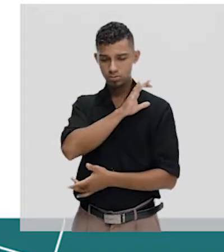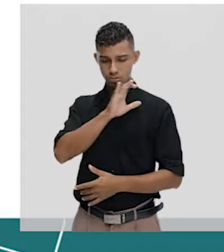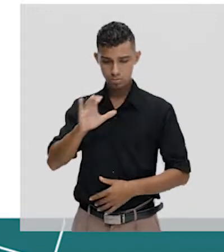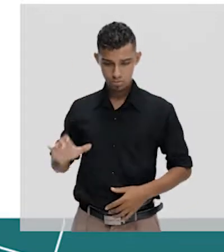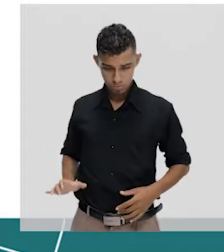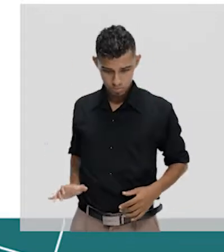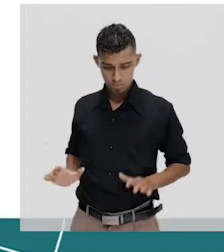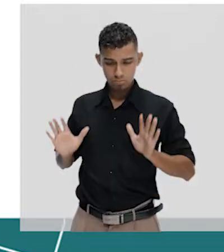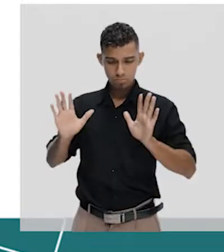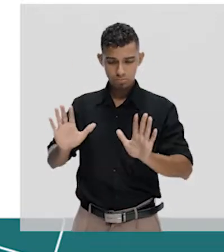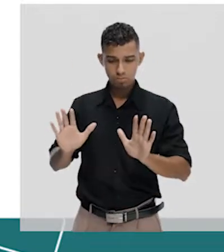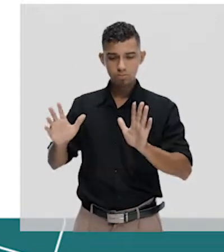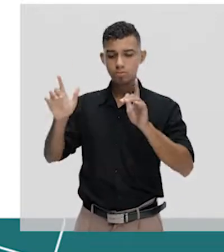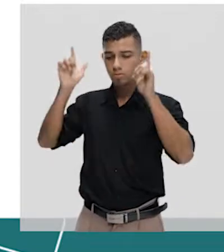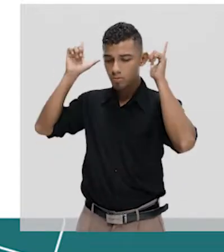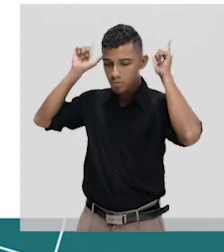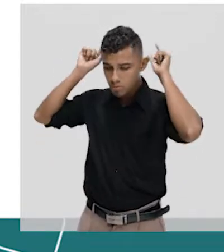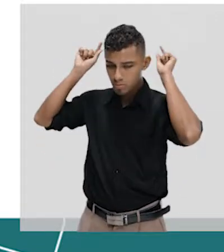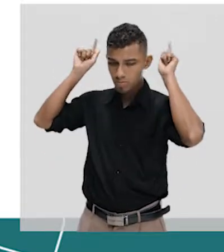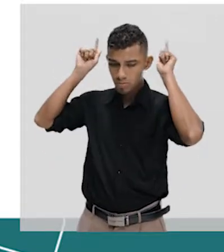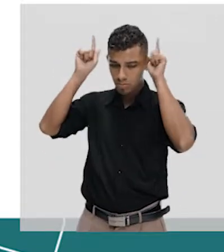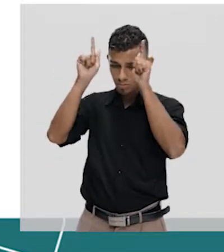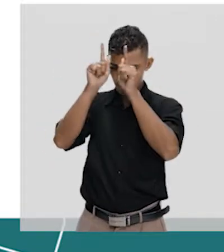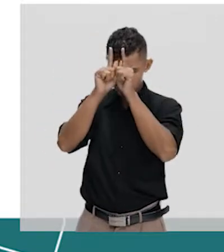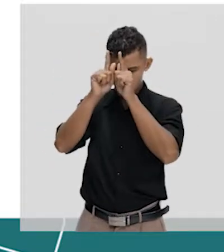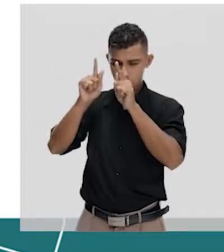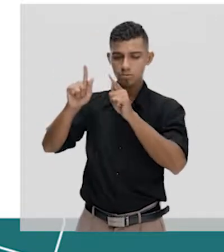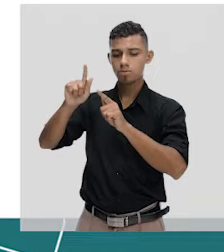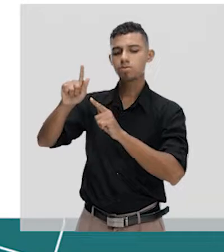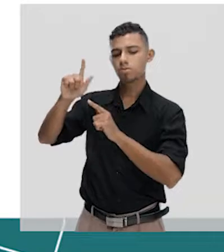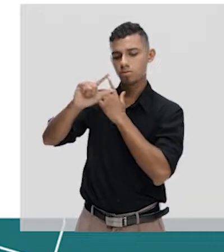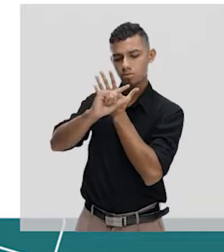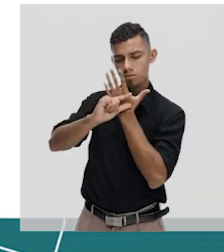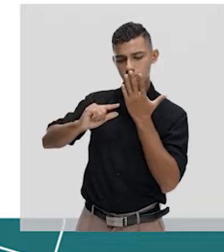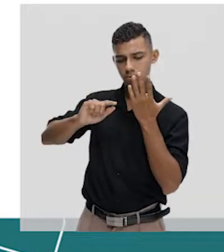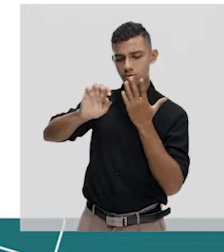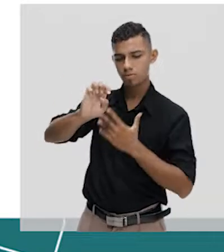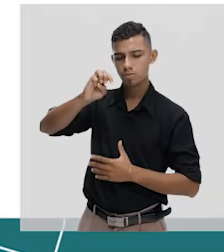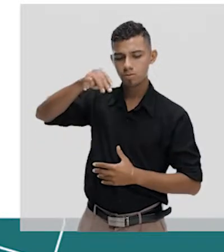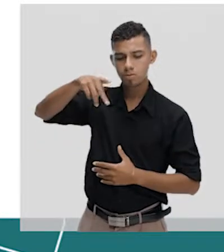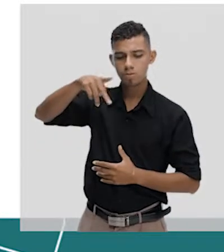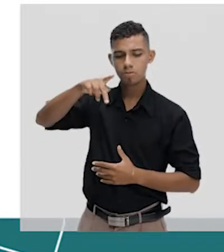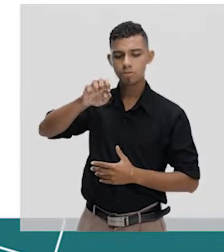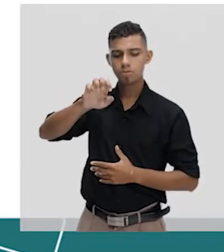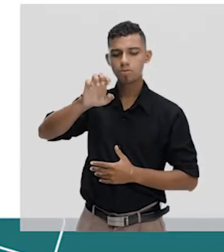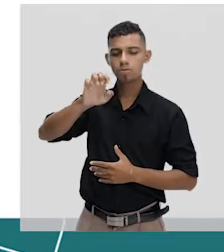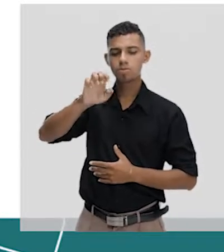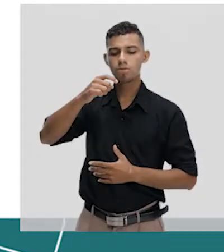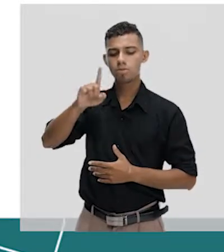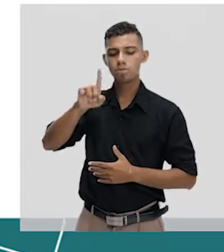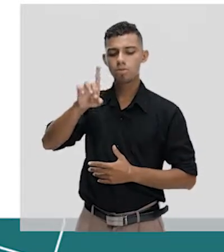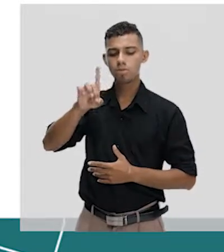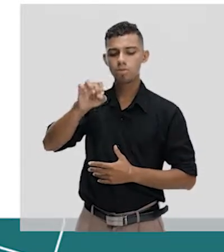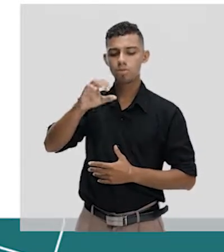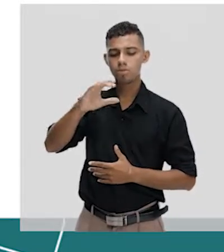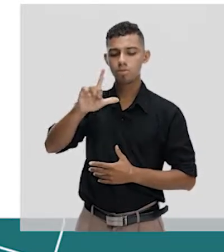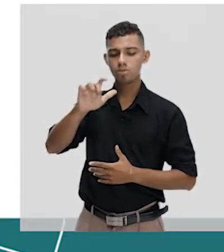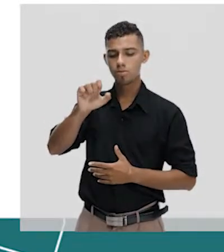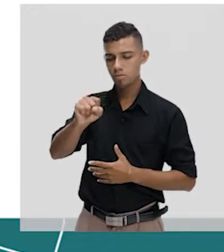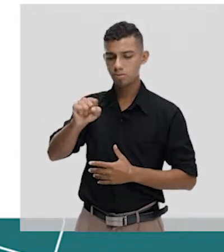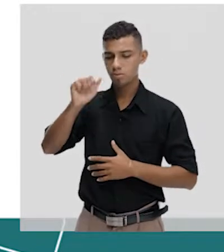Empédocles, filósofo grego, imaginou que toda a matéria era formada por 4 elementos,